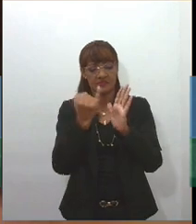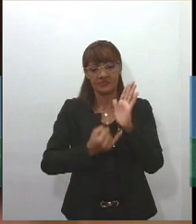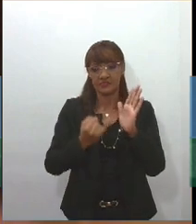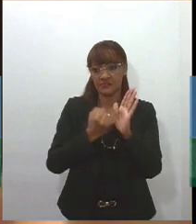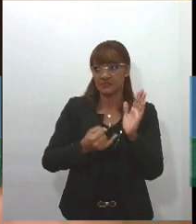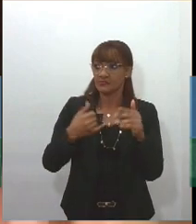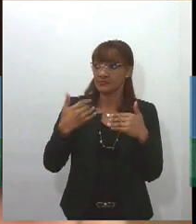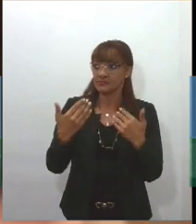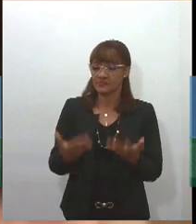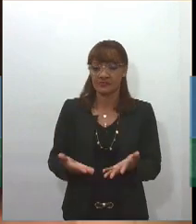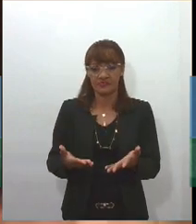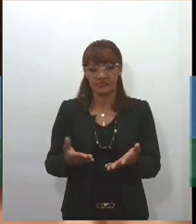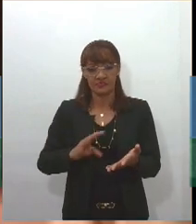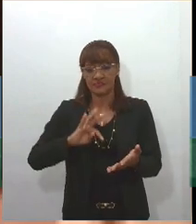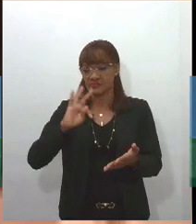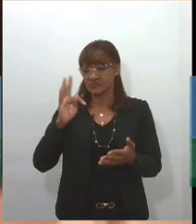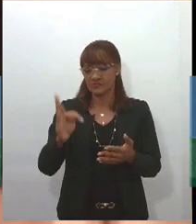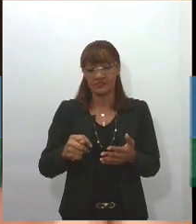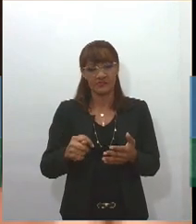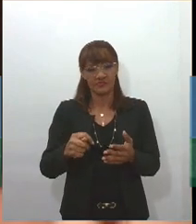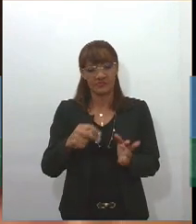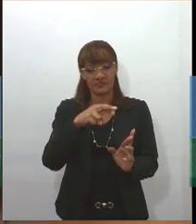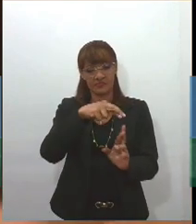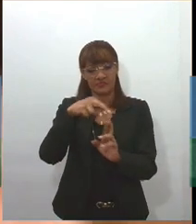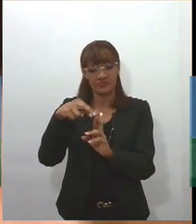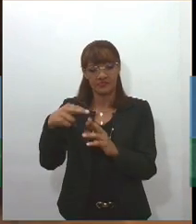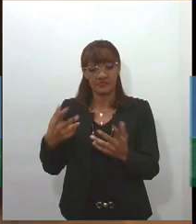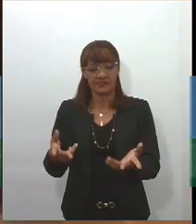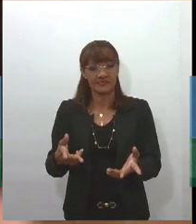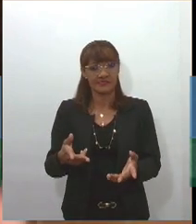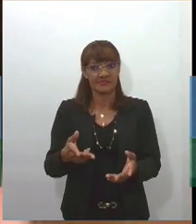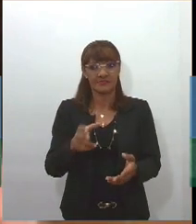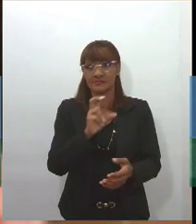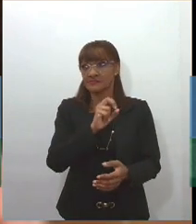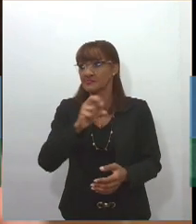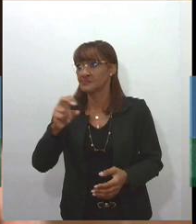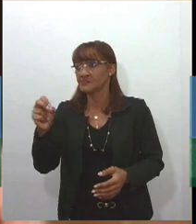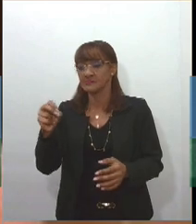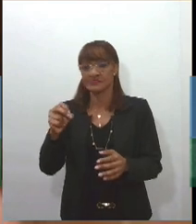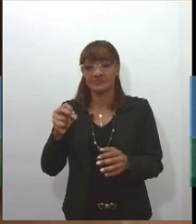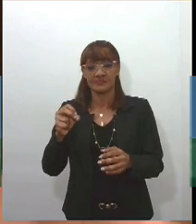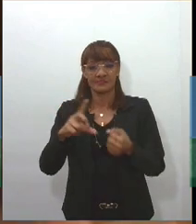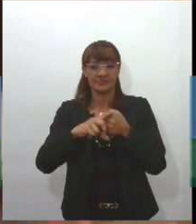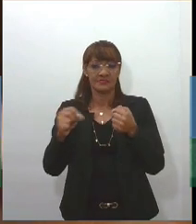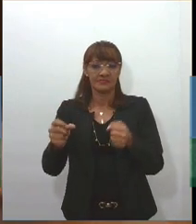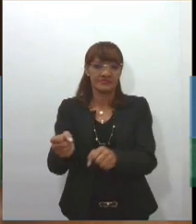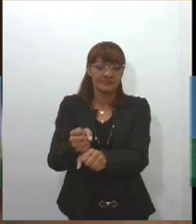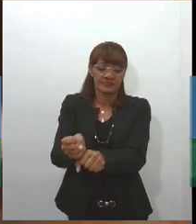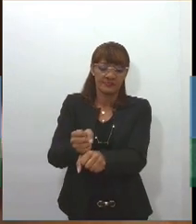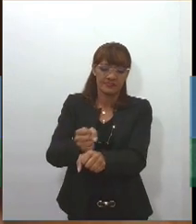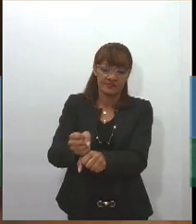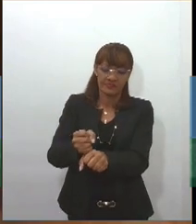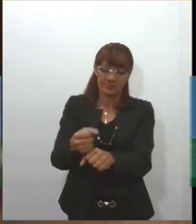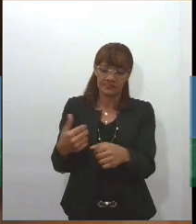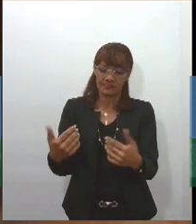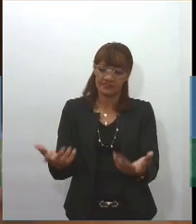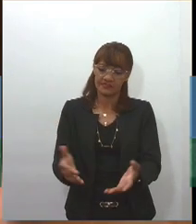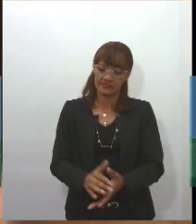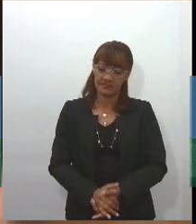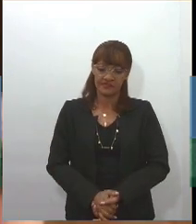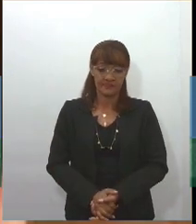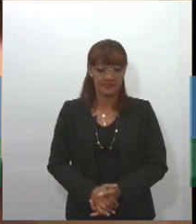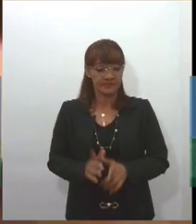parágrafos dessa legislação de 500 artigos isso vai demorar décadas para nós assimilarmos não é mas ele tem